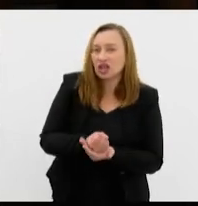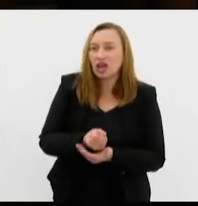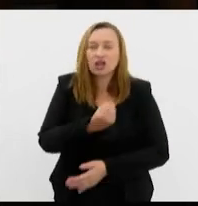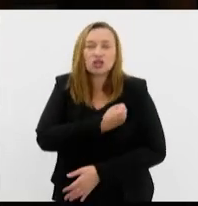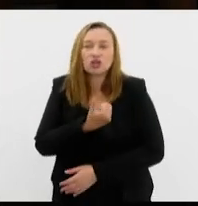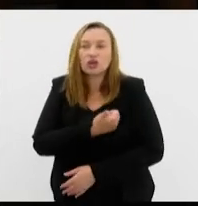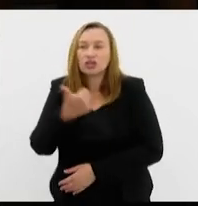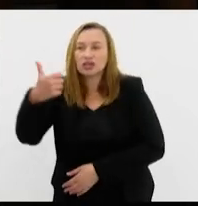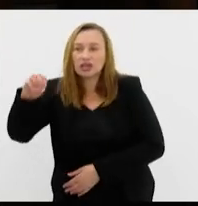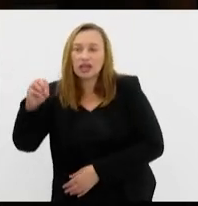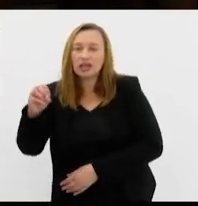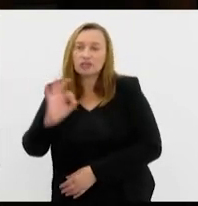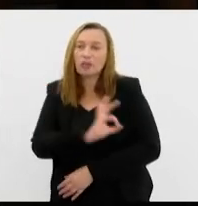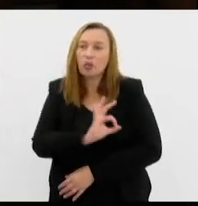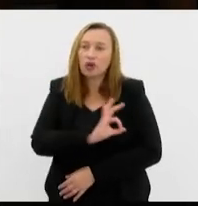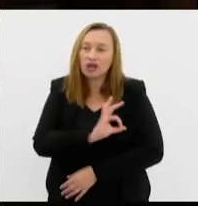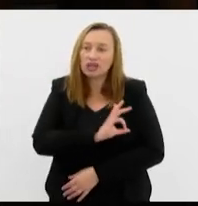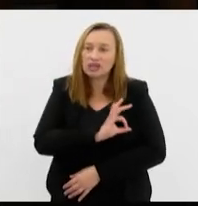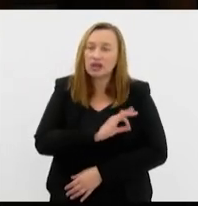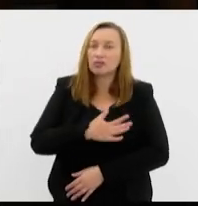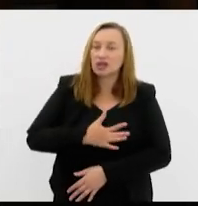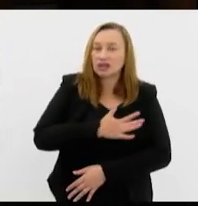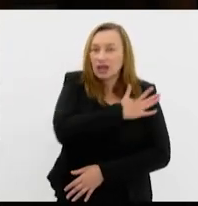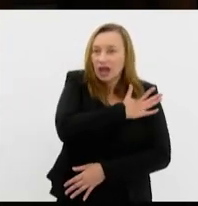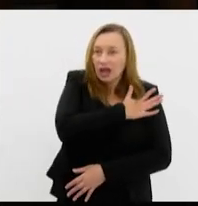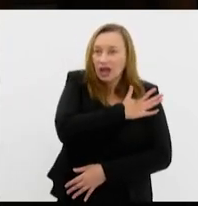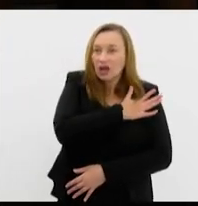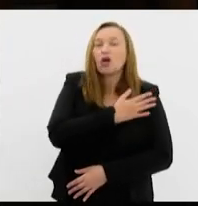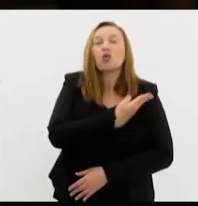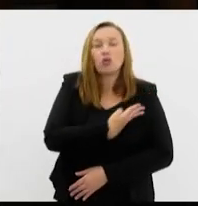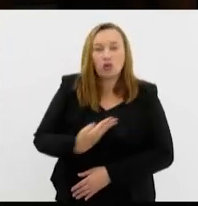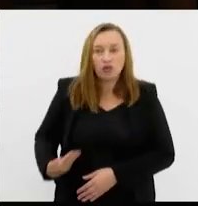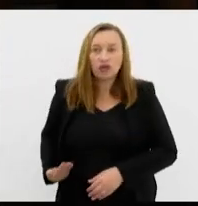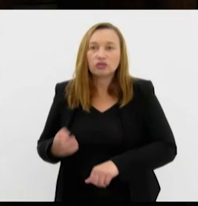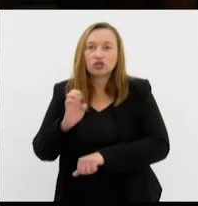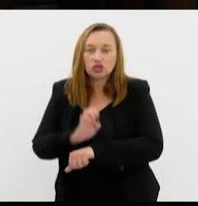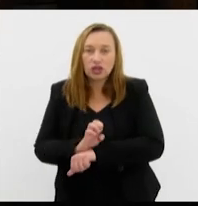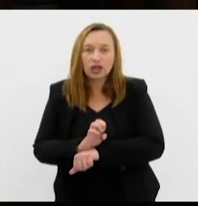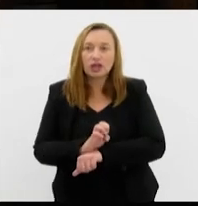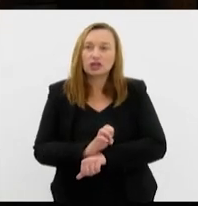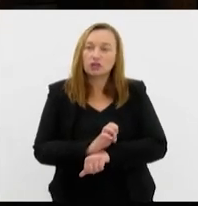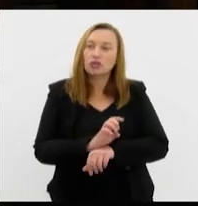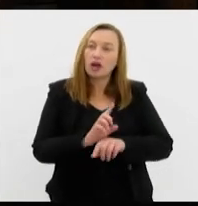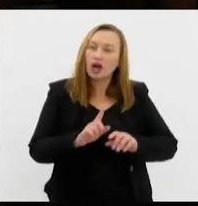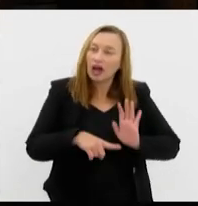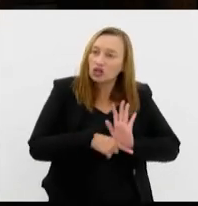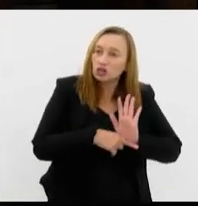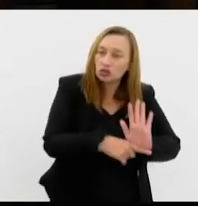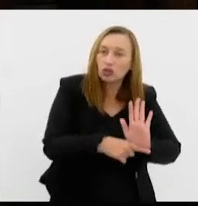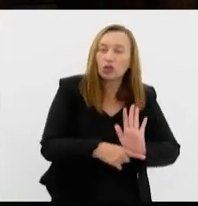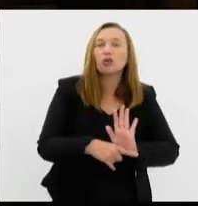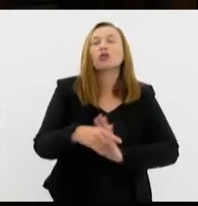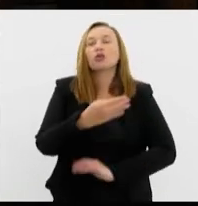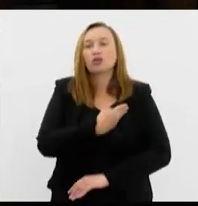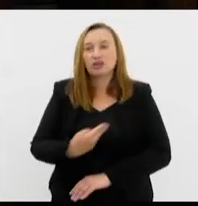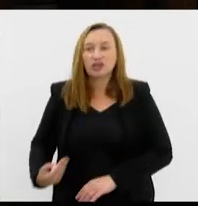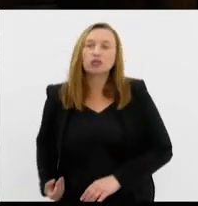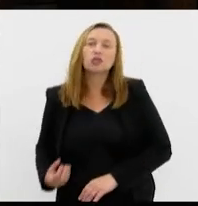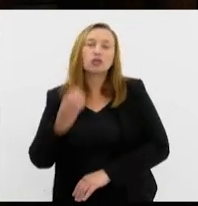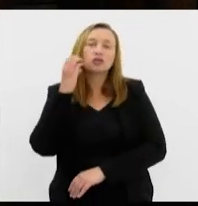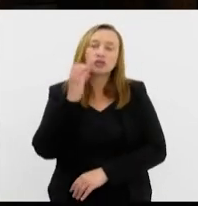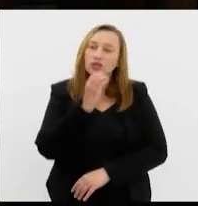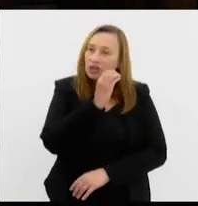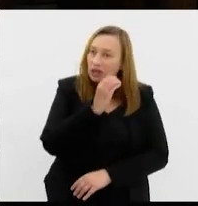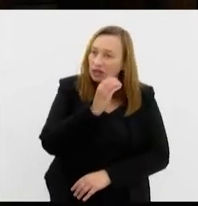para a Polícia Militar, porque a Polícia Militar, o governo do Estado, cumpriu. O governador Cláudio Castro